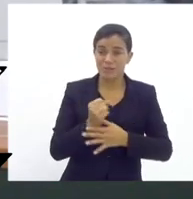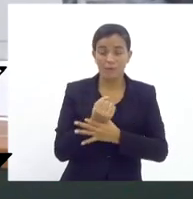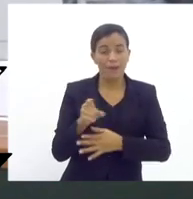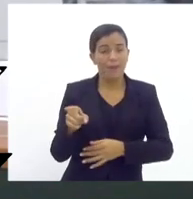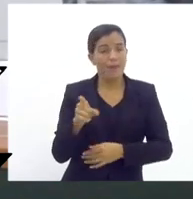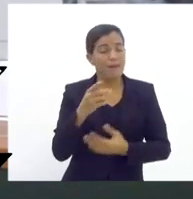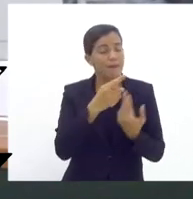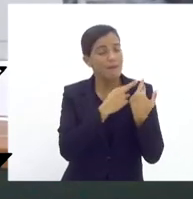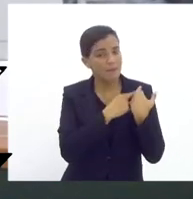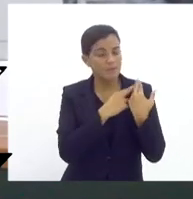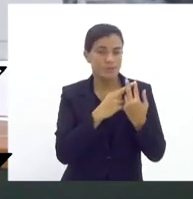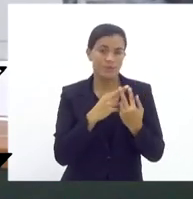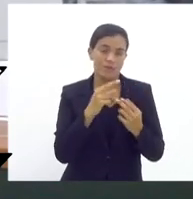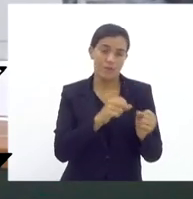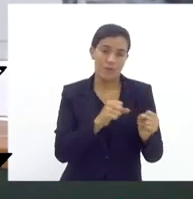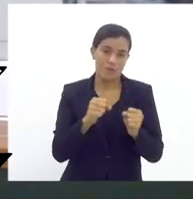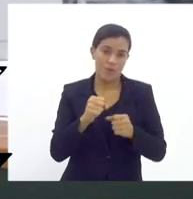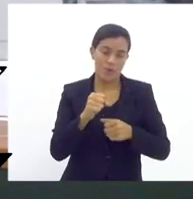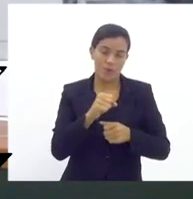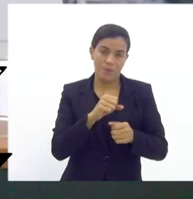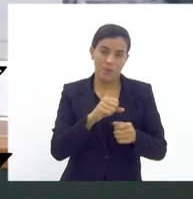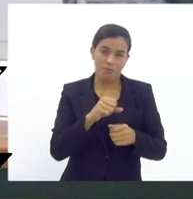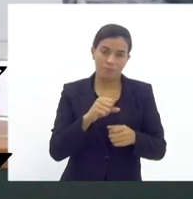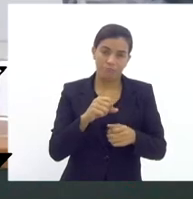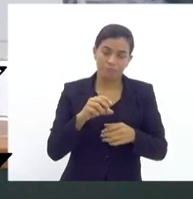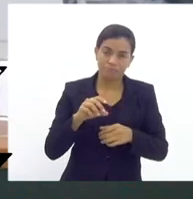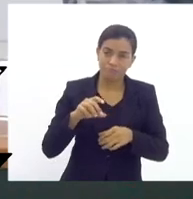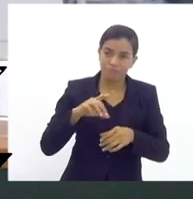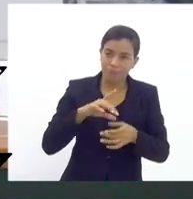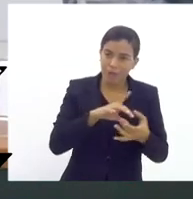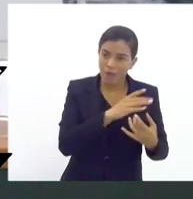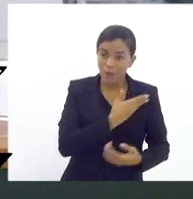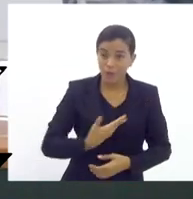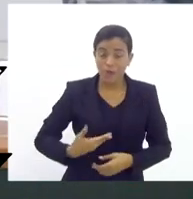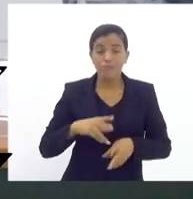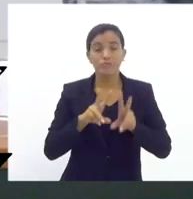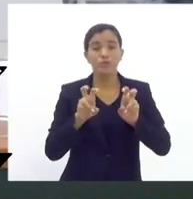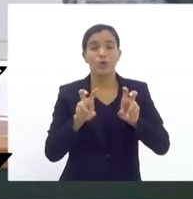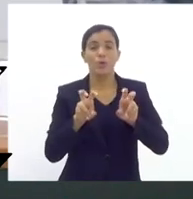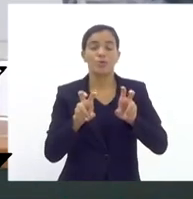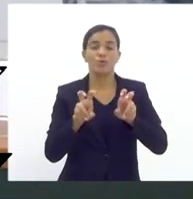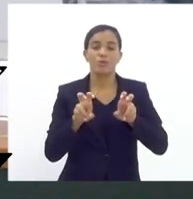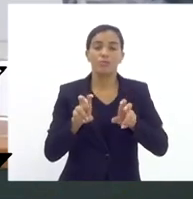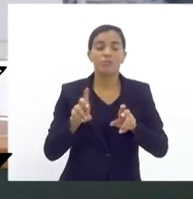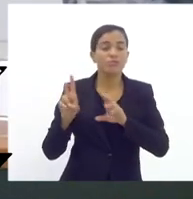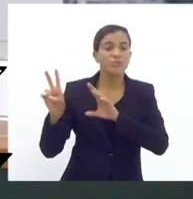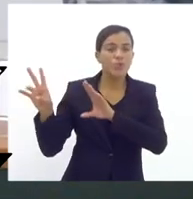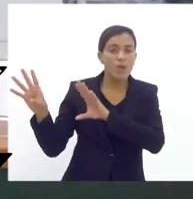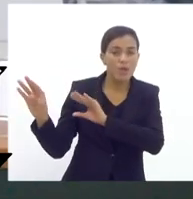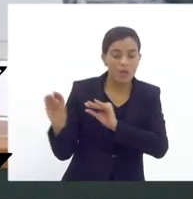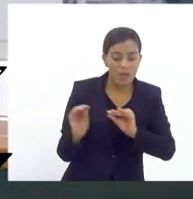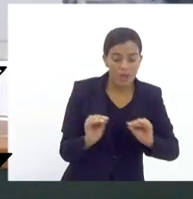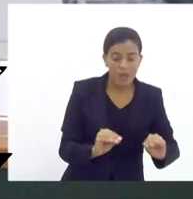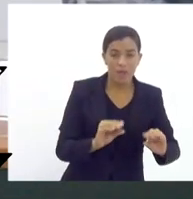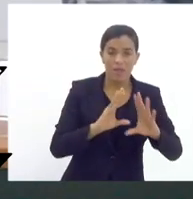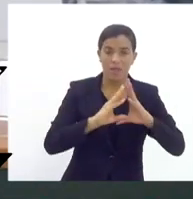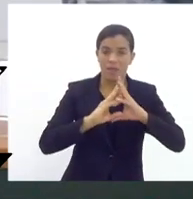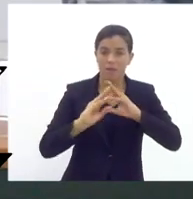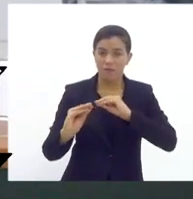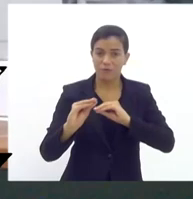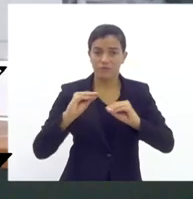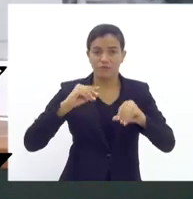responsável no poder público da União diretamente pelo tema do refúgio a partir do tema